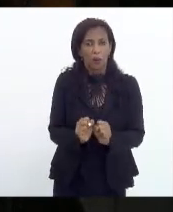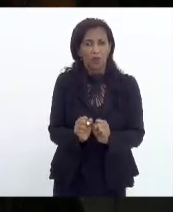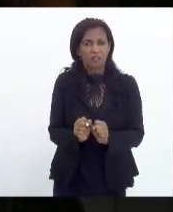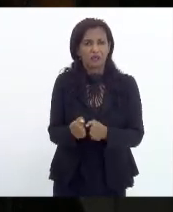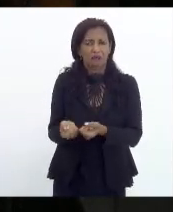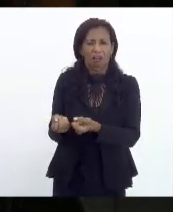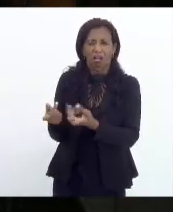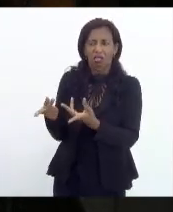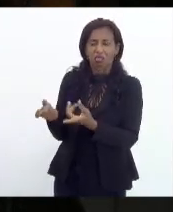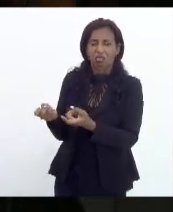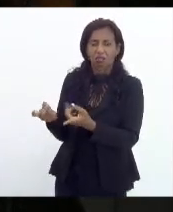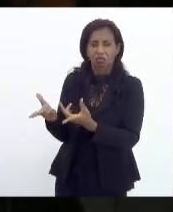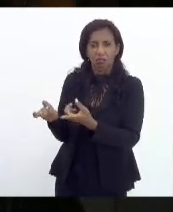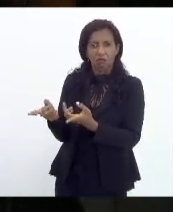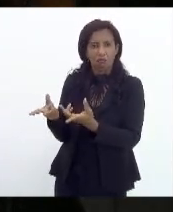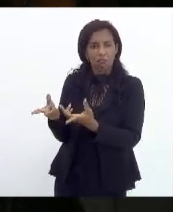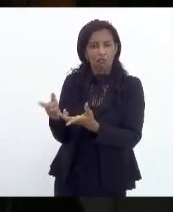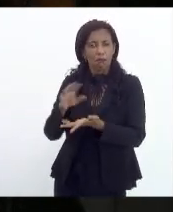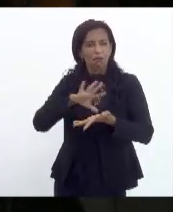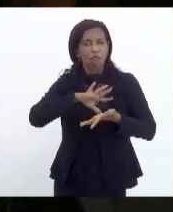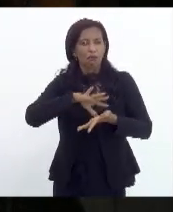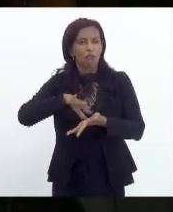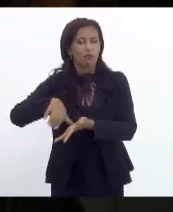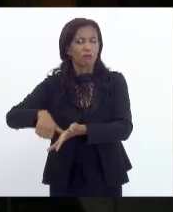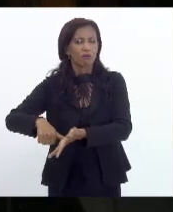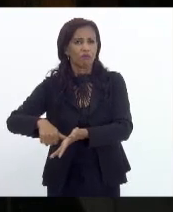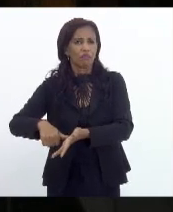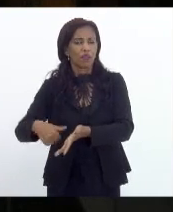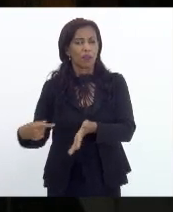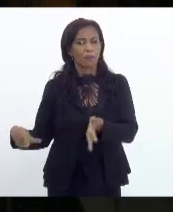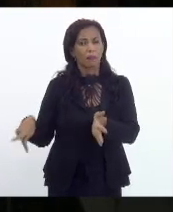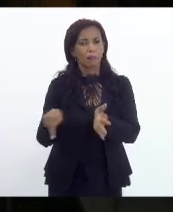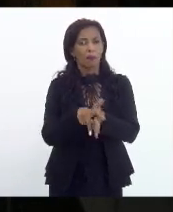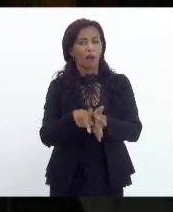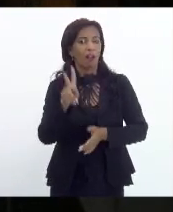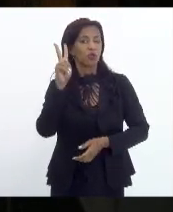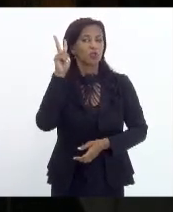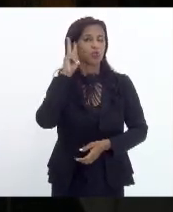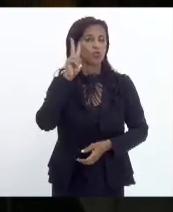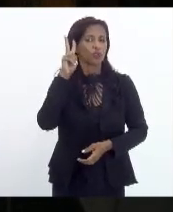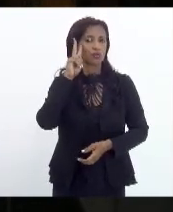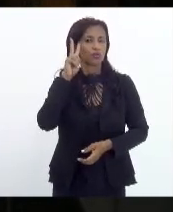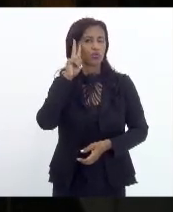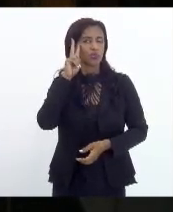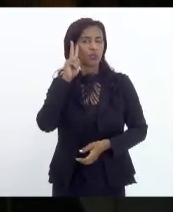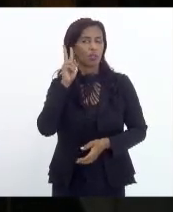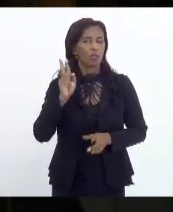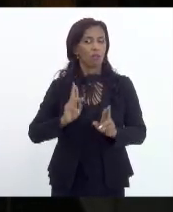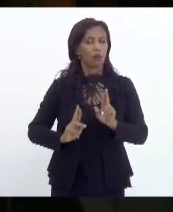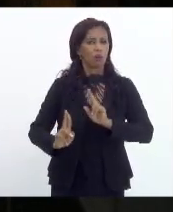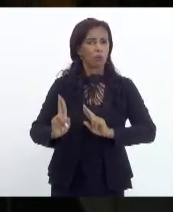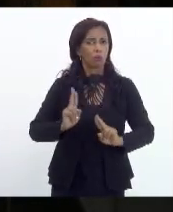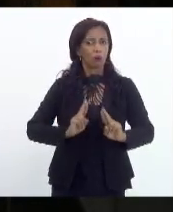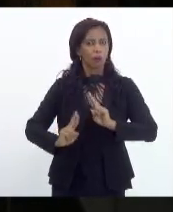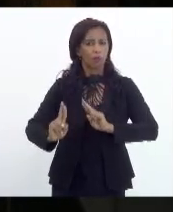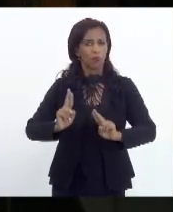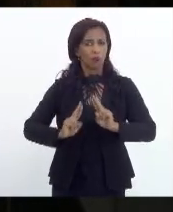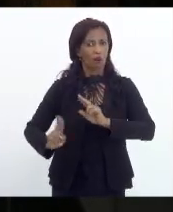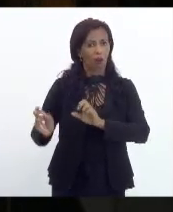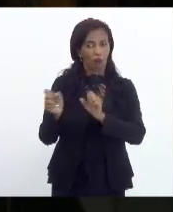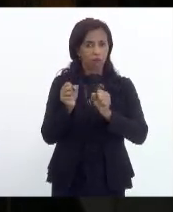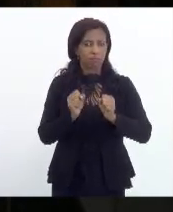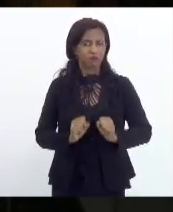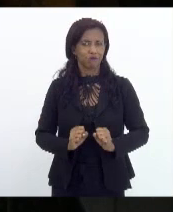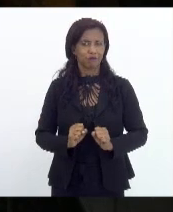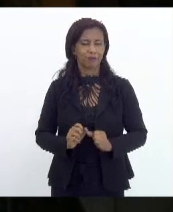banalidade que a corrupção faz parte da história das relações de